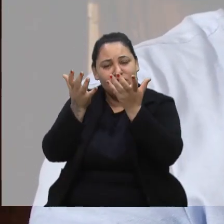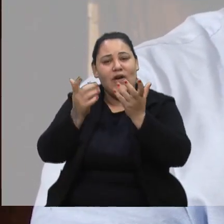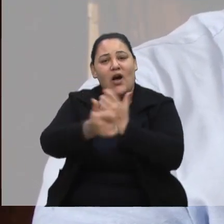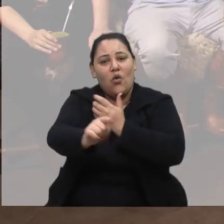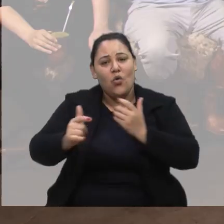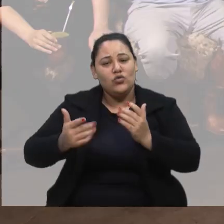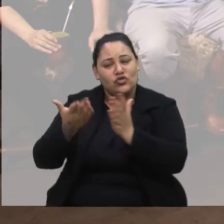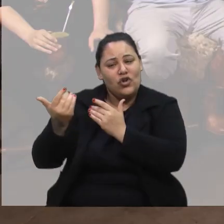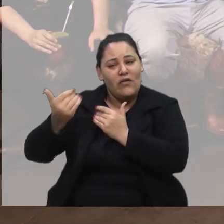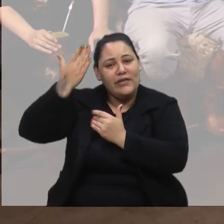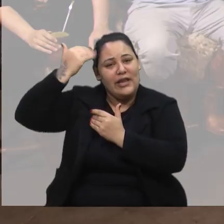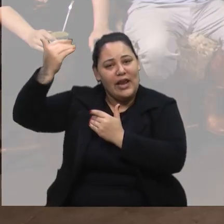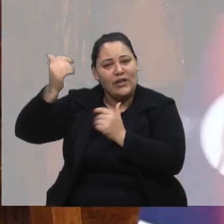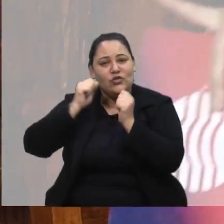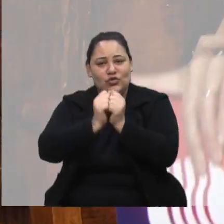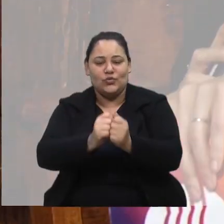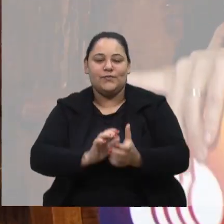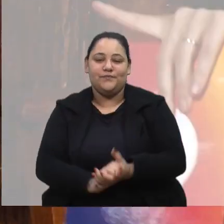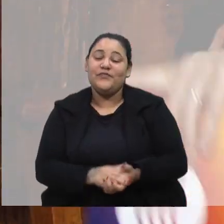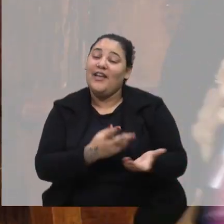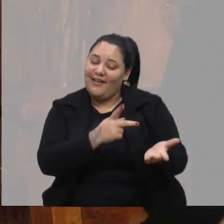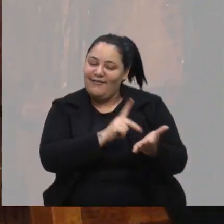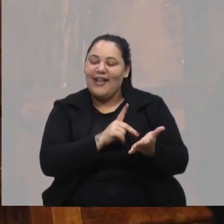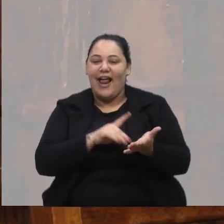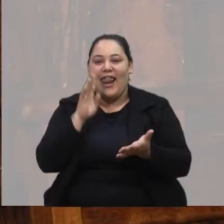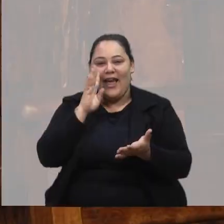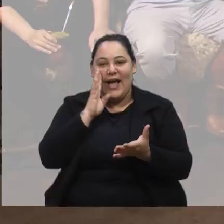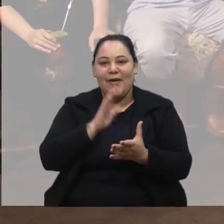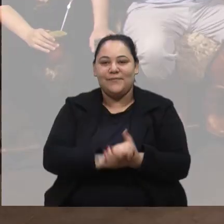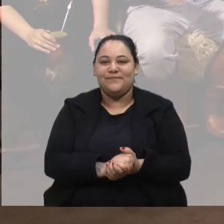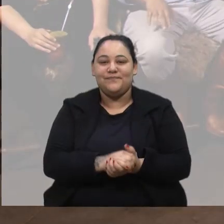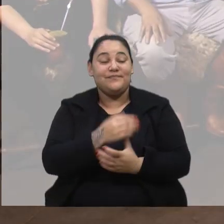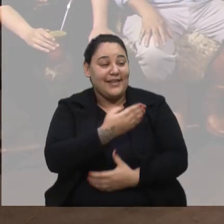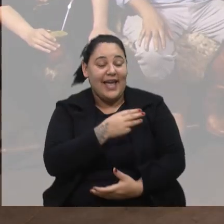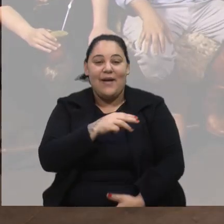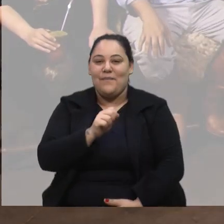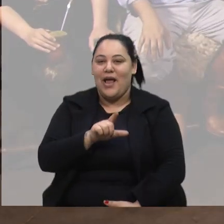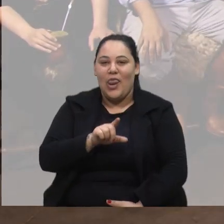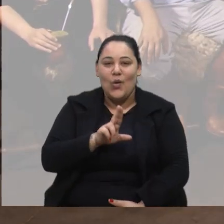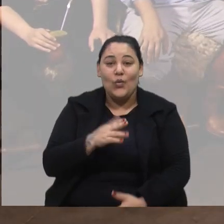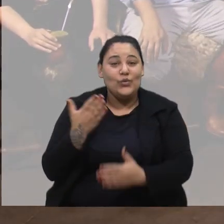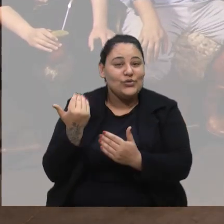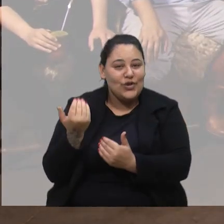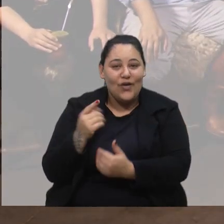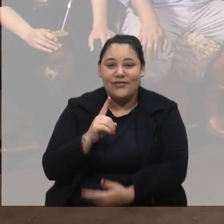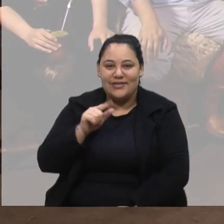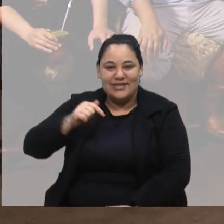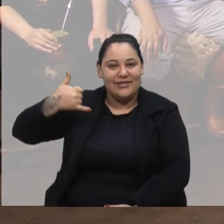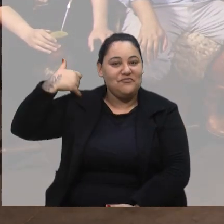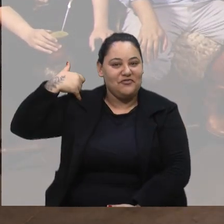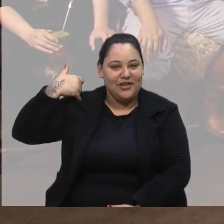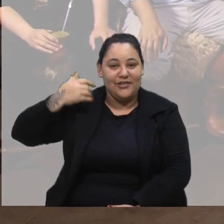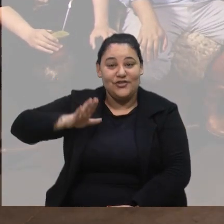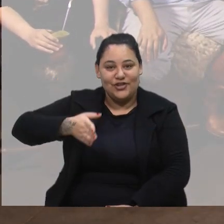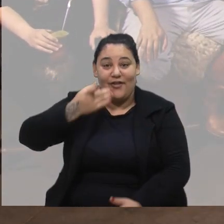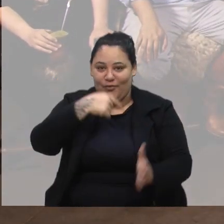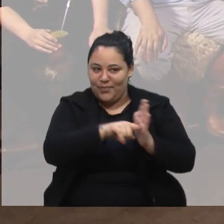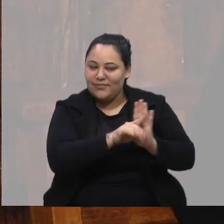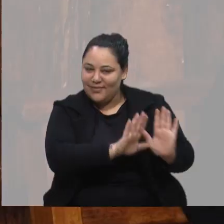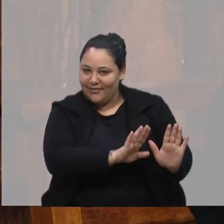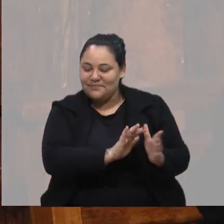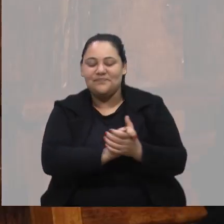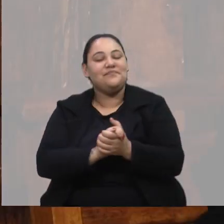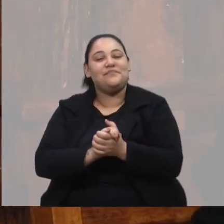com a gente. Ah, é bem legal. É talento Eduardo, é a Malu também, que é super novinha, 17 anos, já chegou em você.